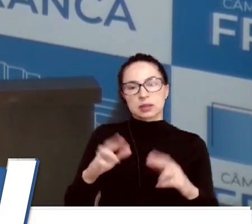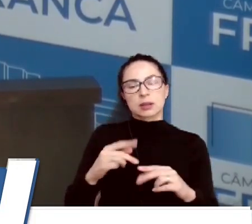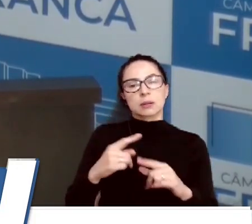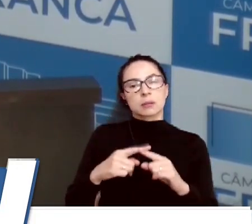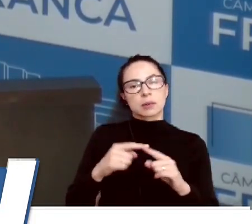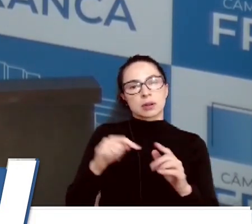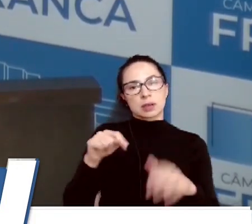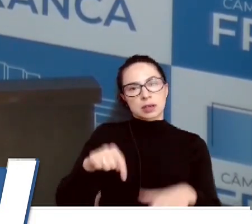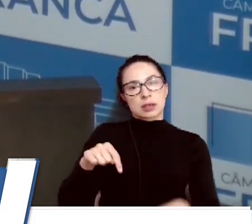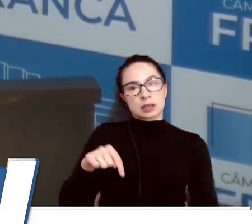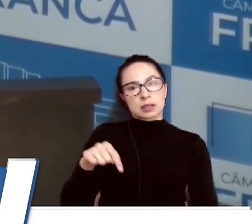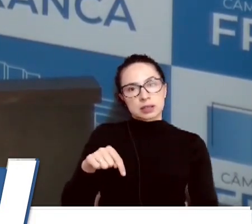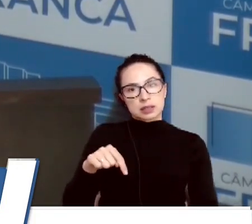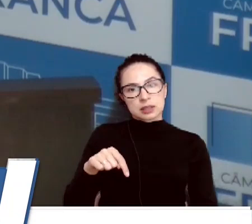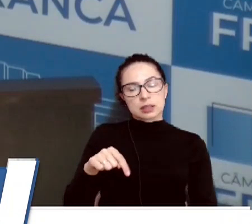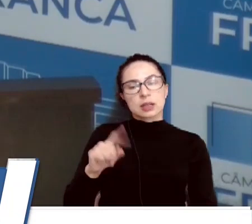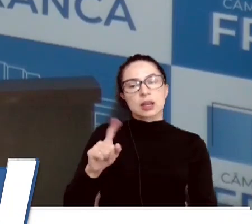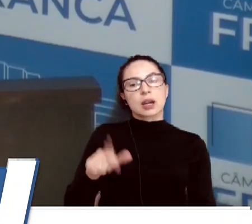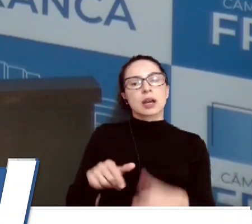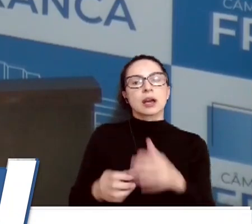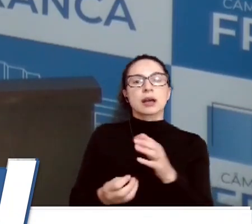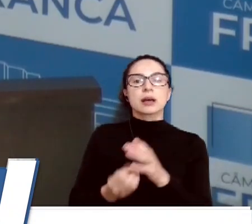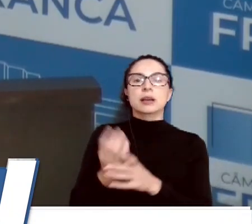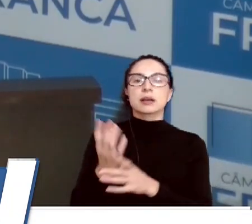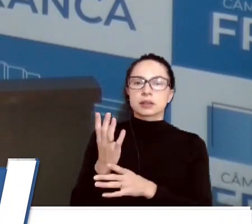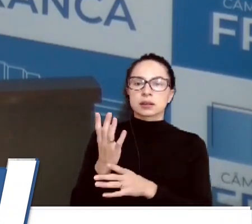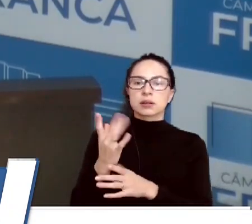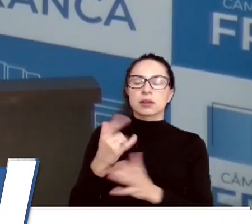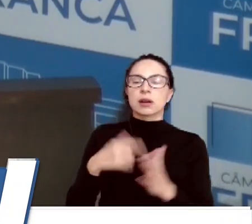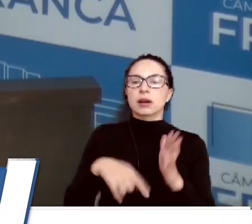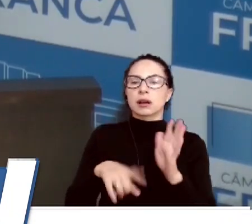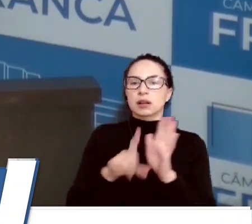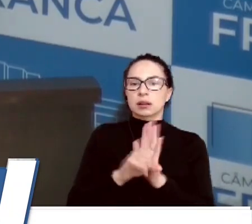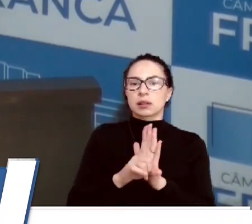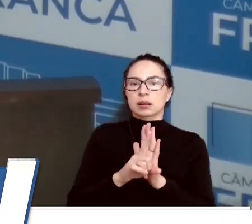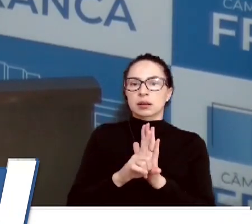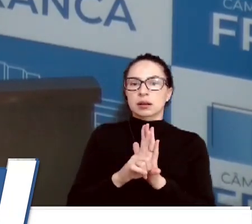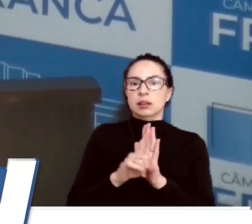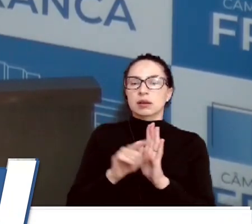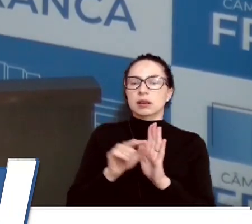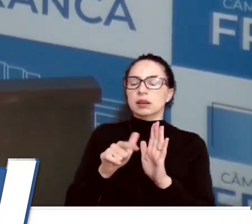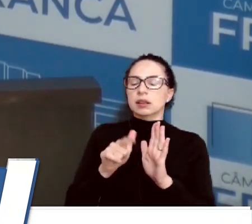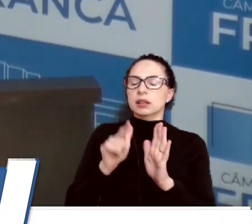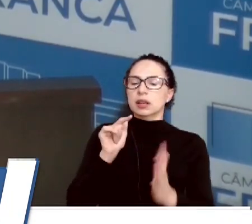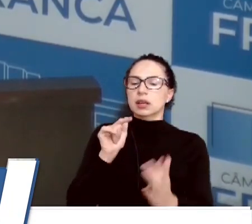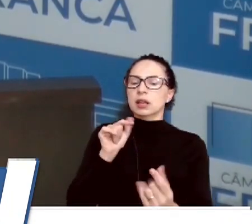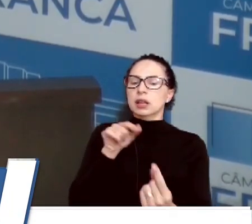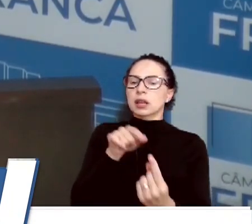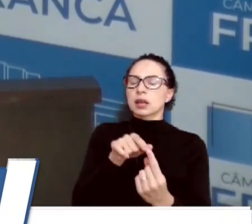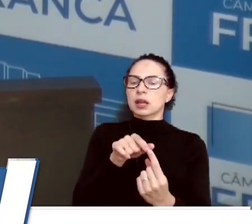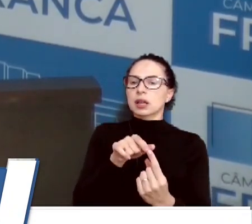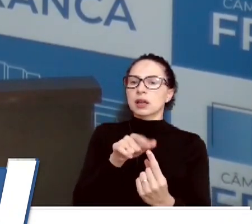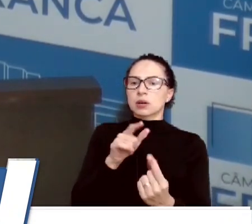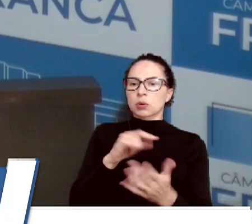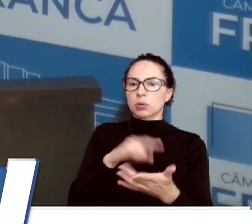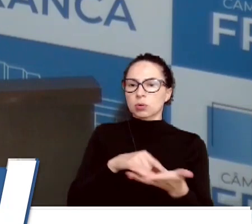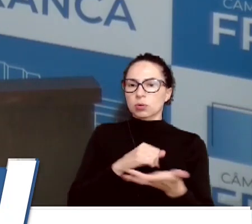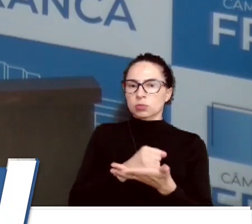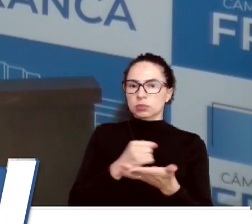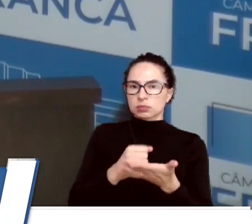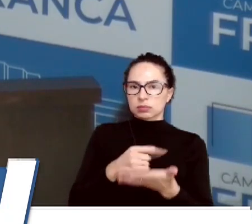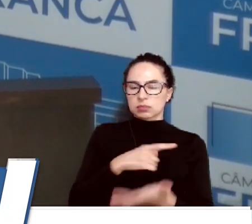aqui a origem de uma lei que lastreou um contrato e que está em